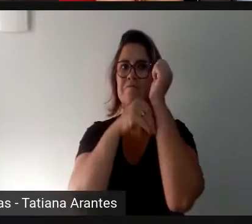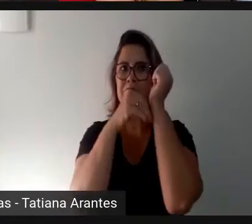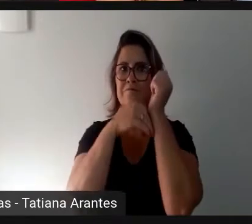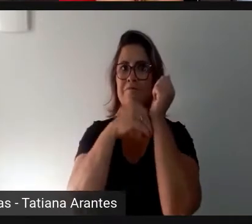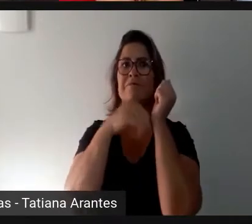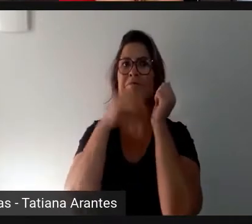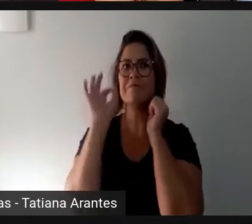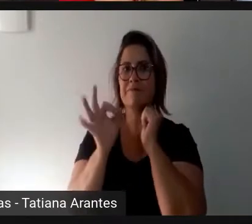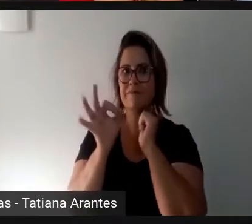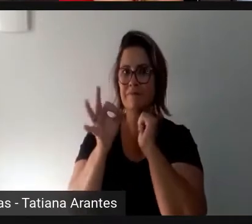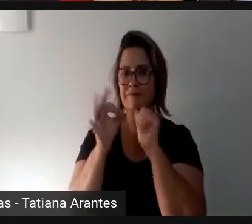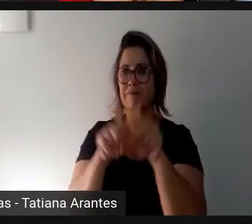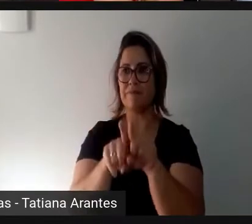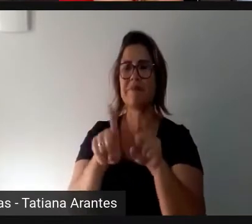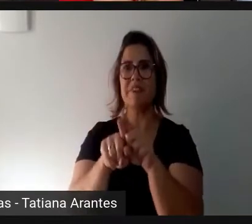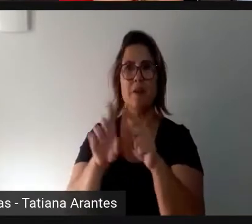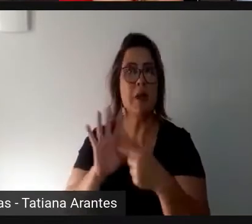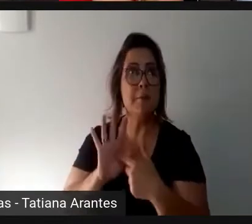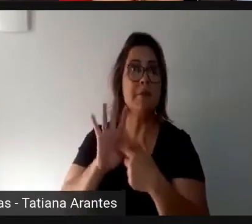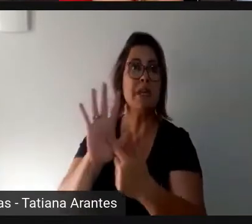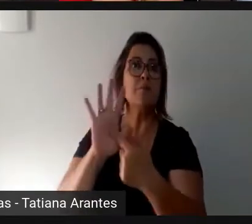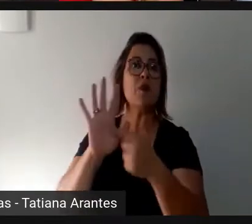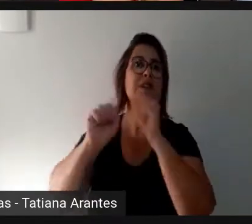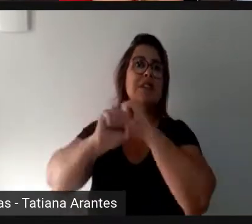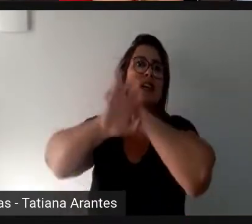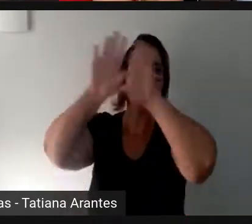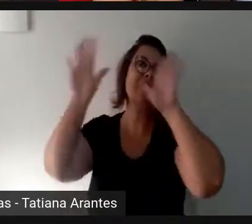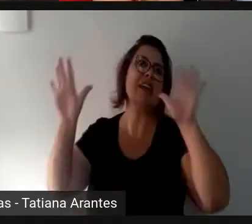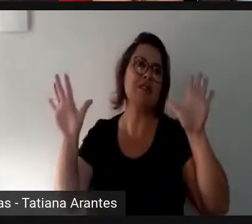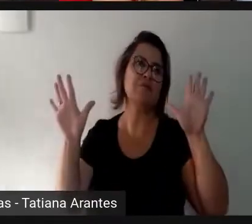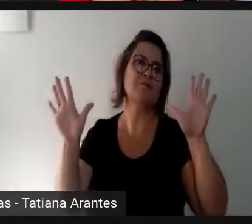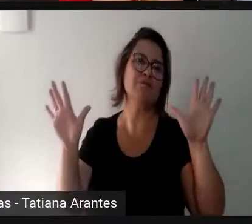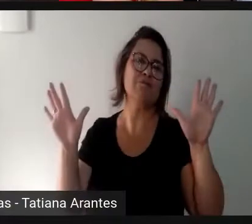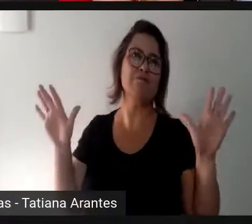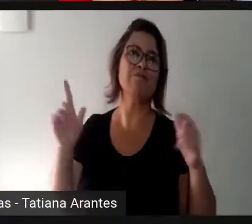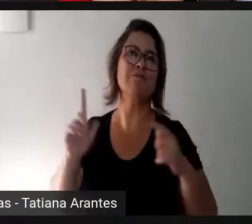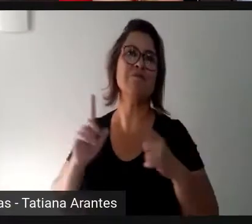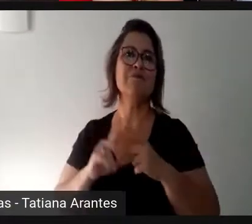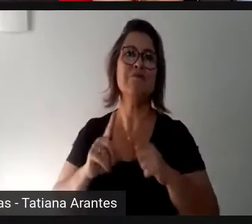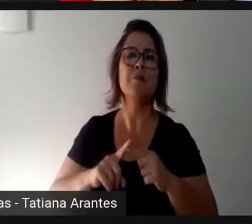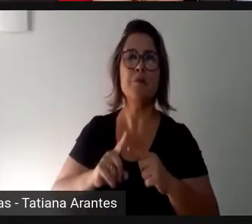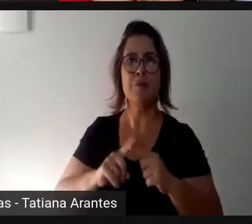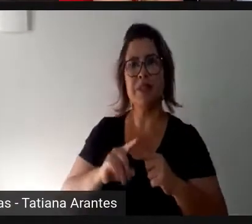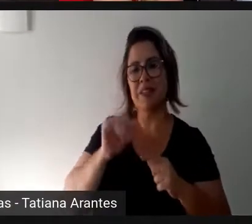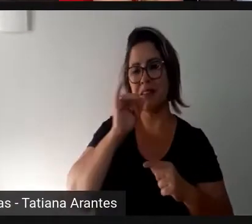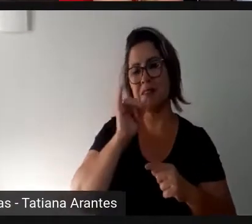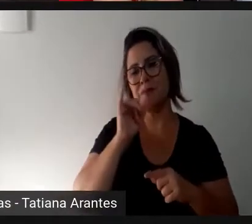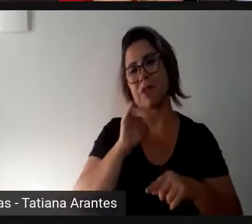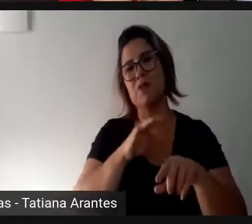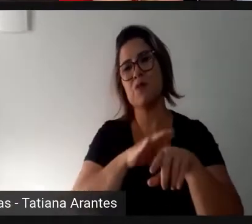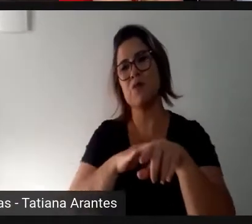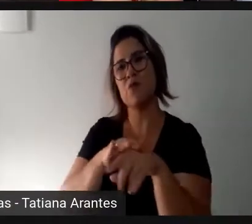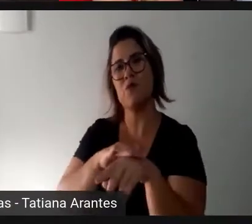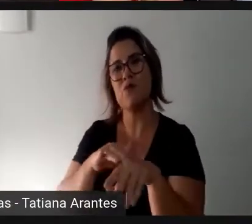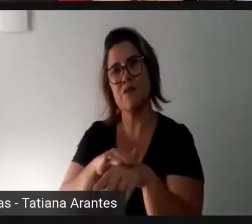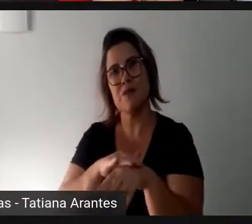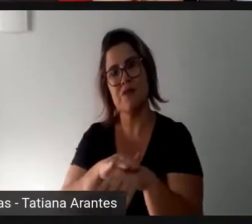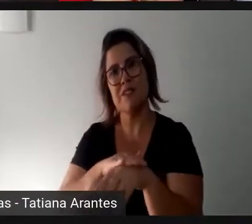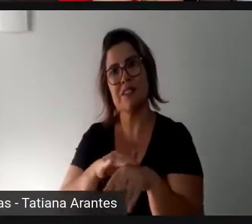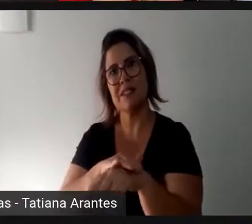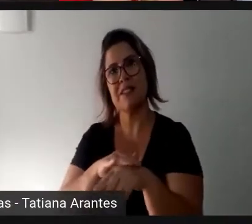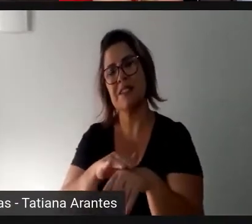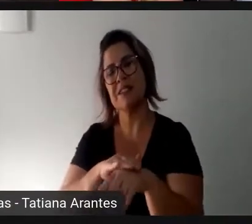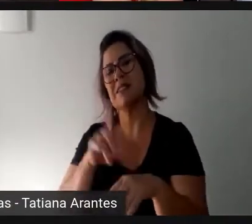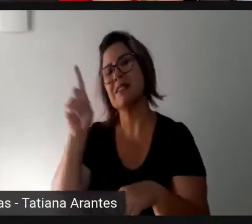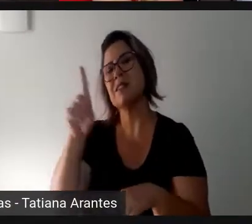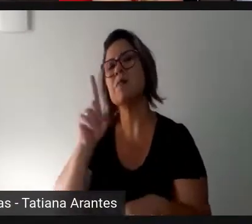em mecanismo de transparência ativa, mais fácil. Por que eu digo isso? Uma vez conversando com um cara que trabalha no Congresso americano, eu perguntei,